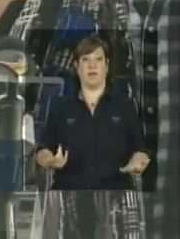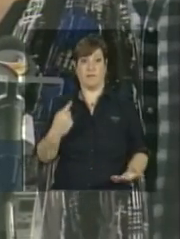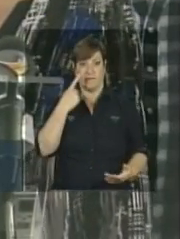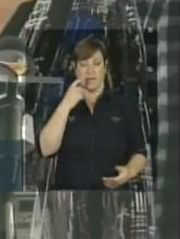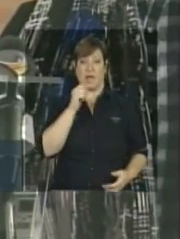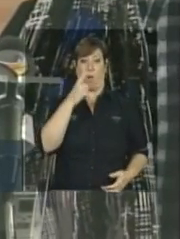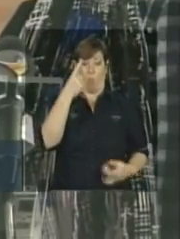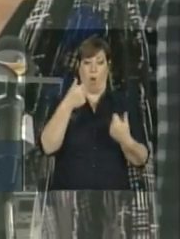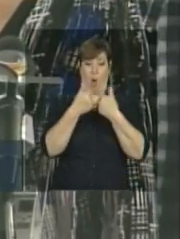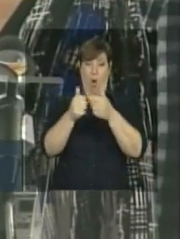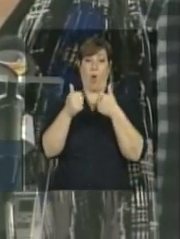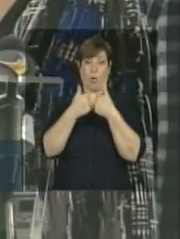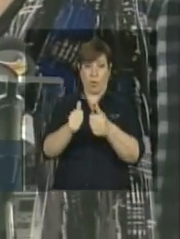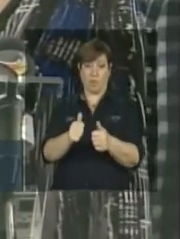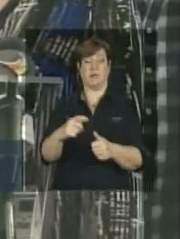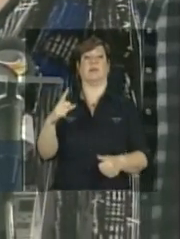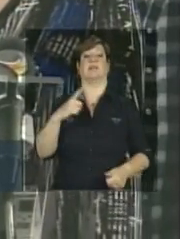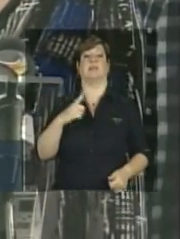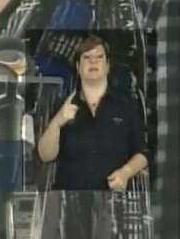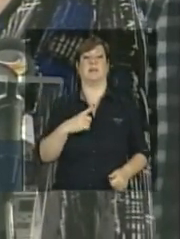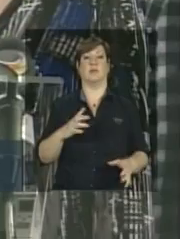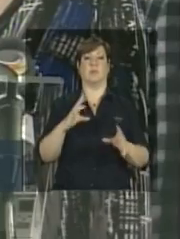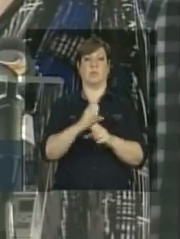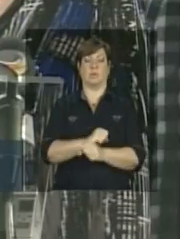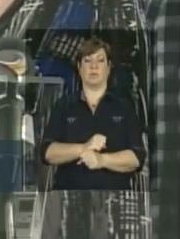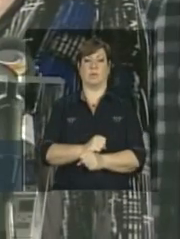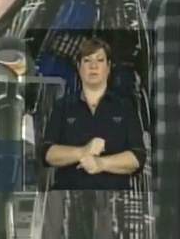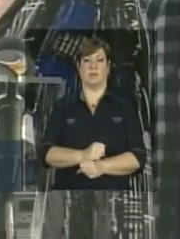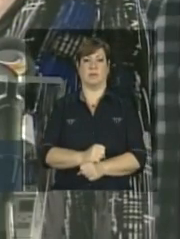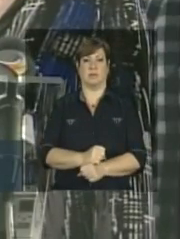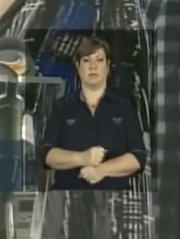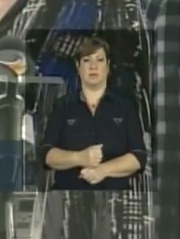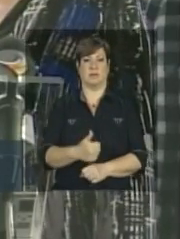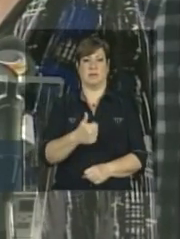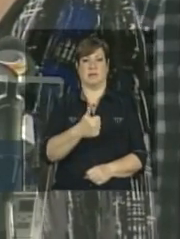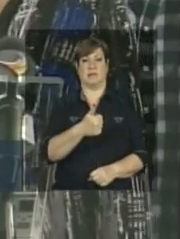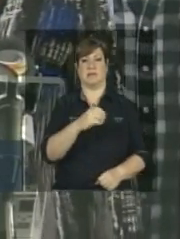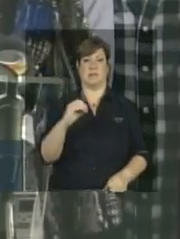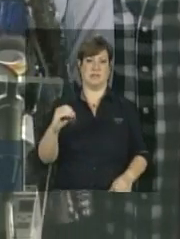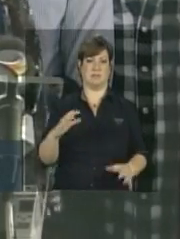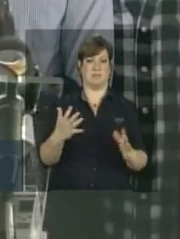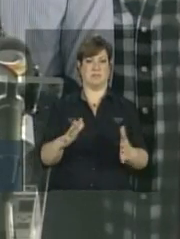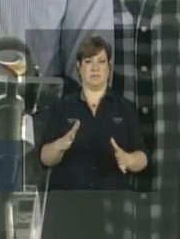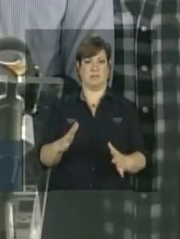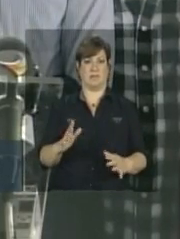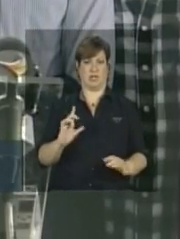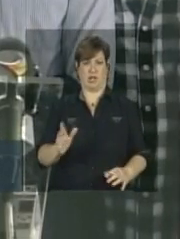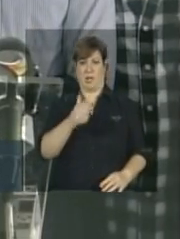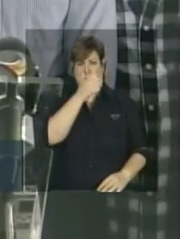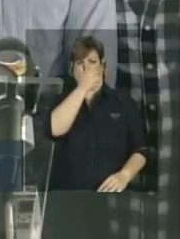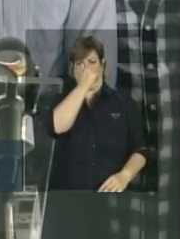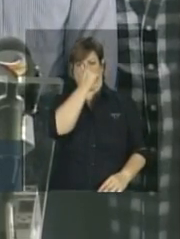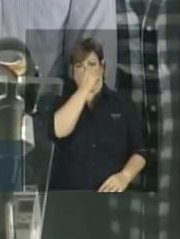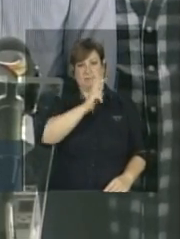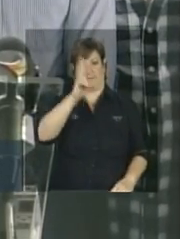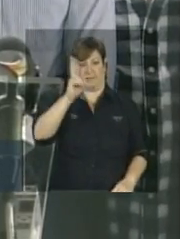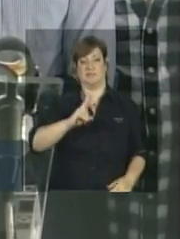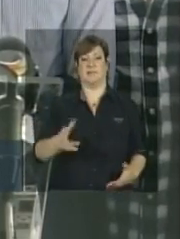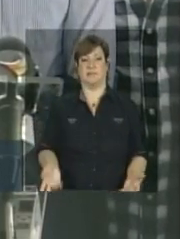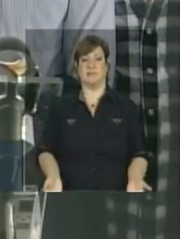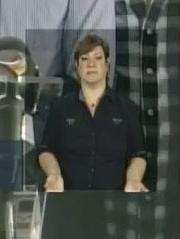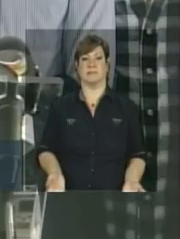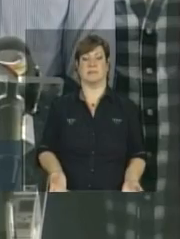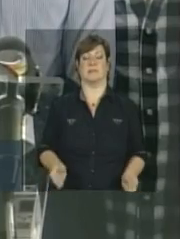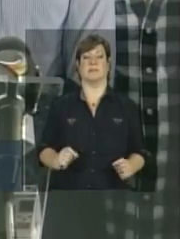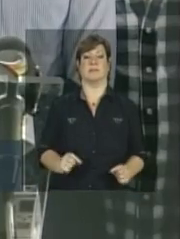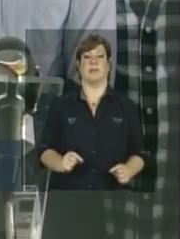um ônibus que tem em torno de quê? 180? 100 por aí? 100 já abarrotado. Abarrotado.